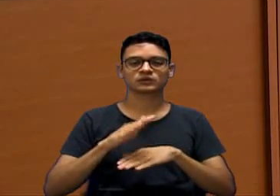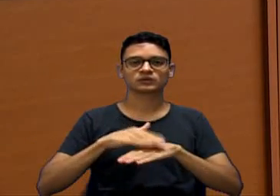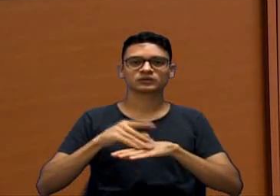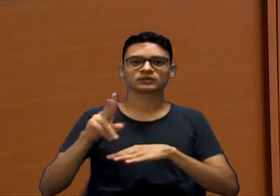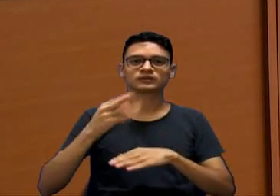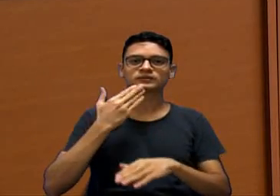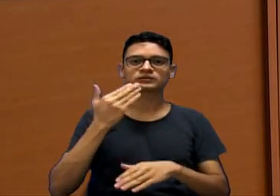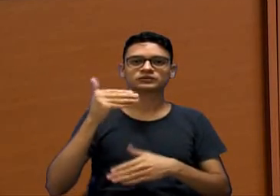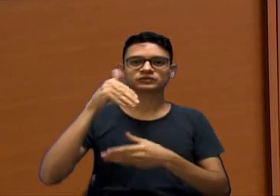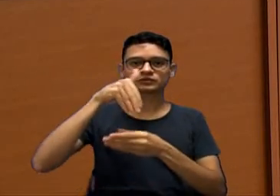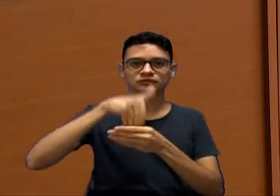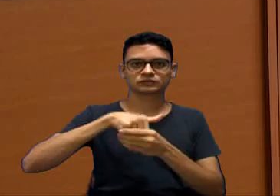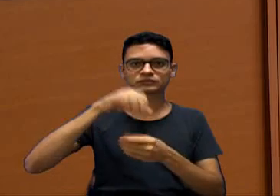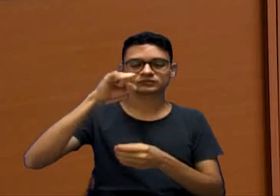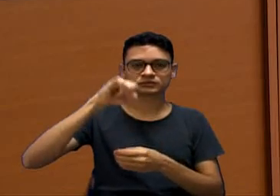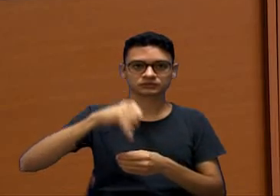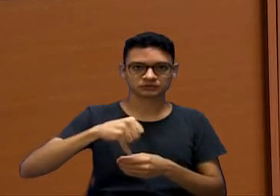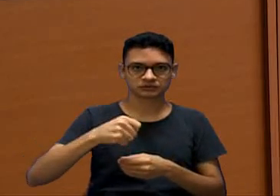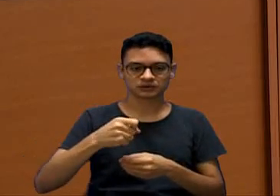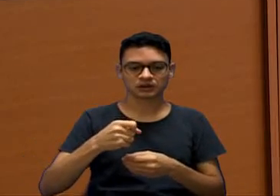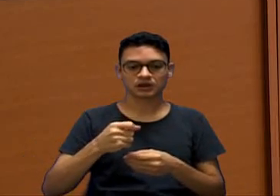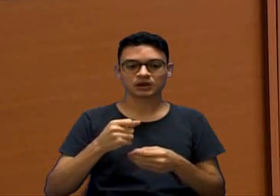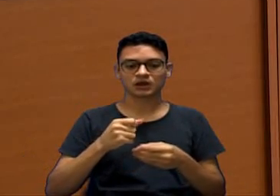sim. Já foi votado em...